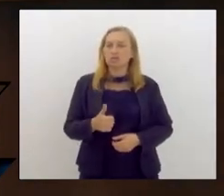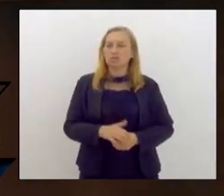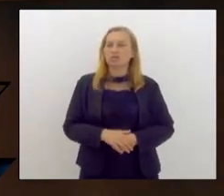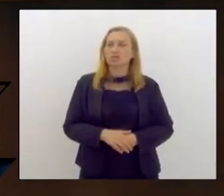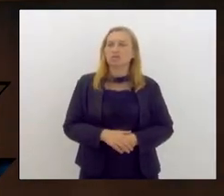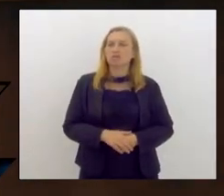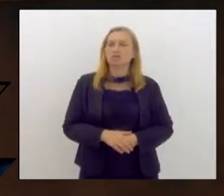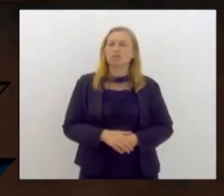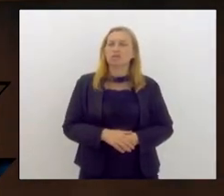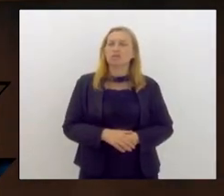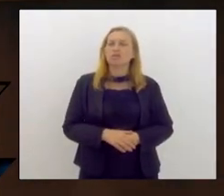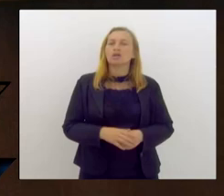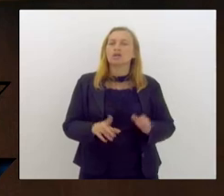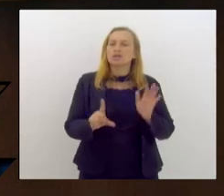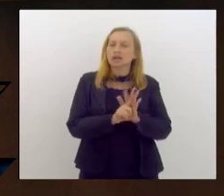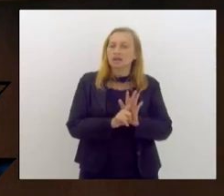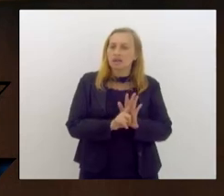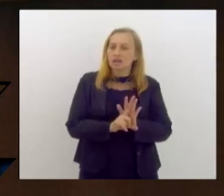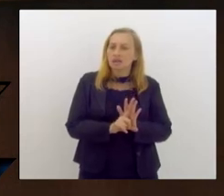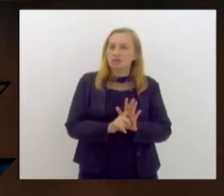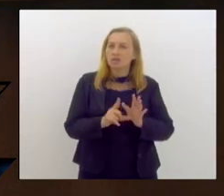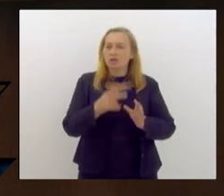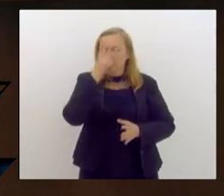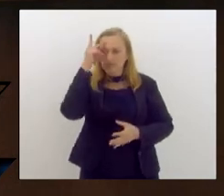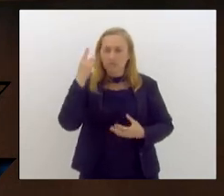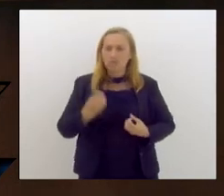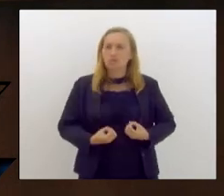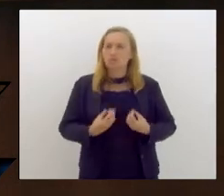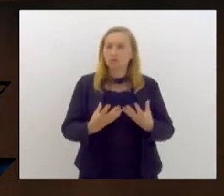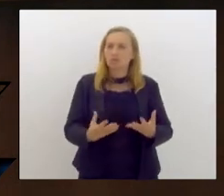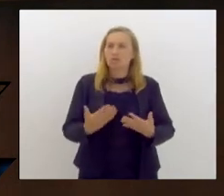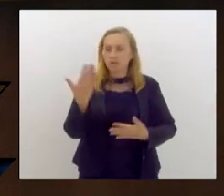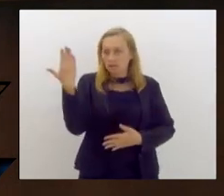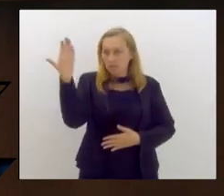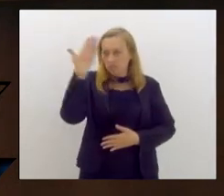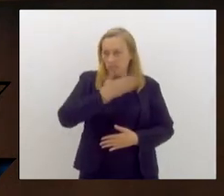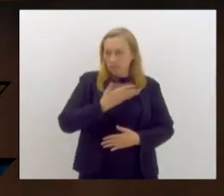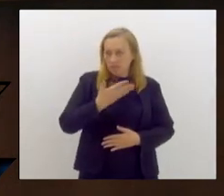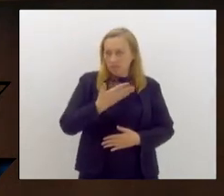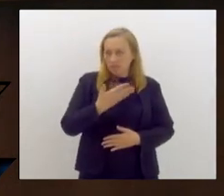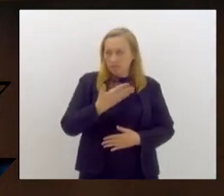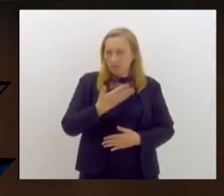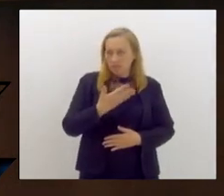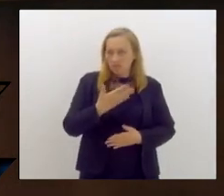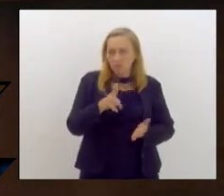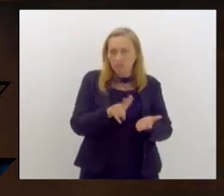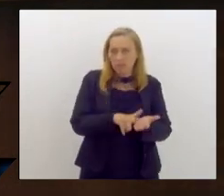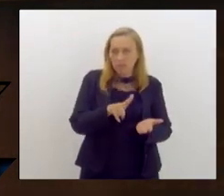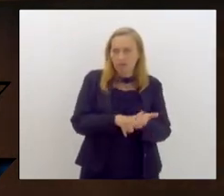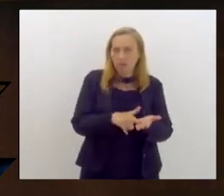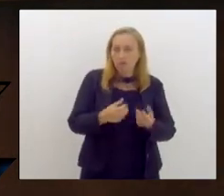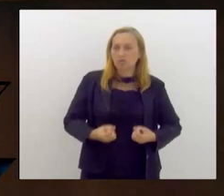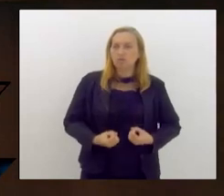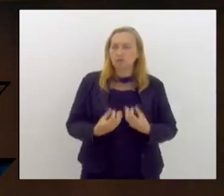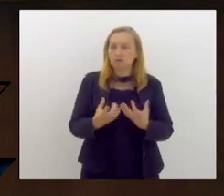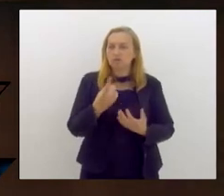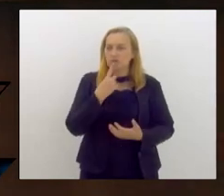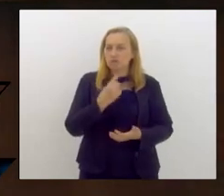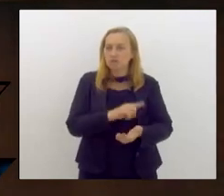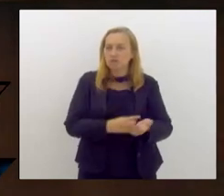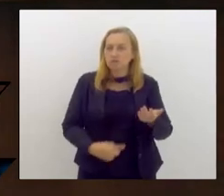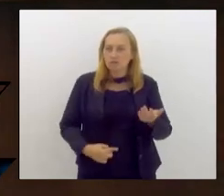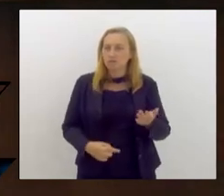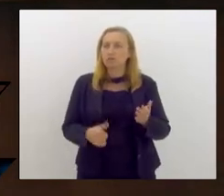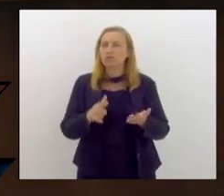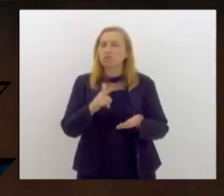ao benefício que trata esta lei, o doador deverá apresentar o comprovante de doação. Porque com isso ele vai passar a ter o